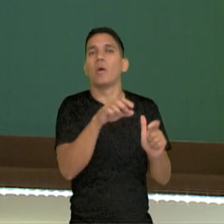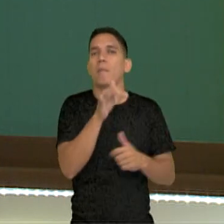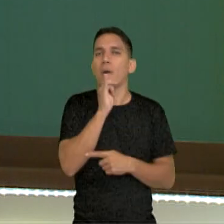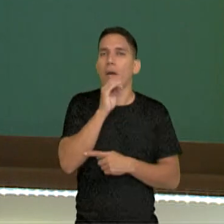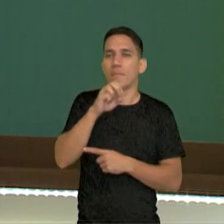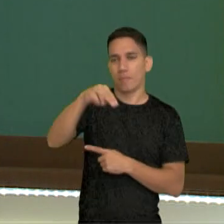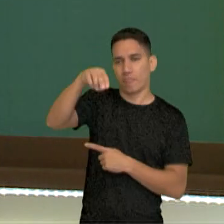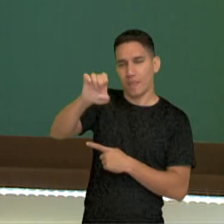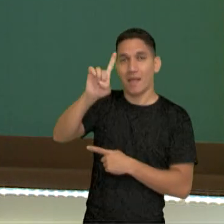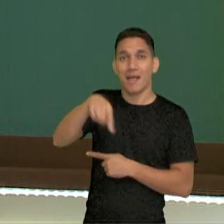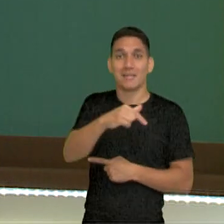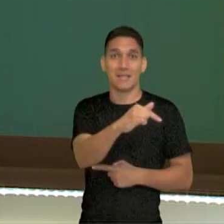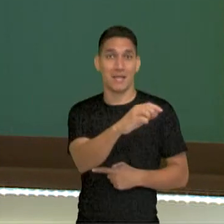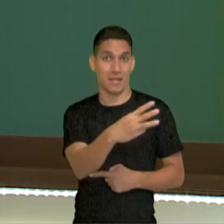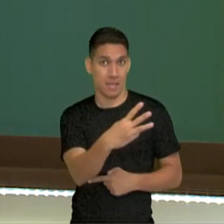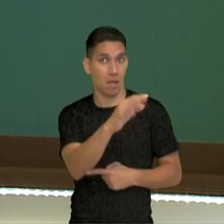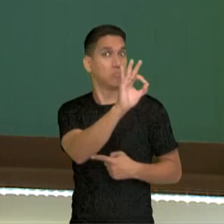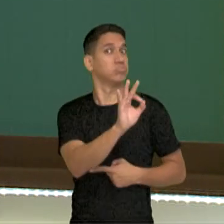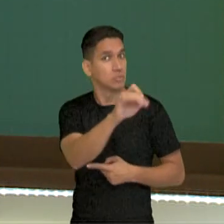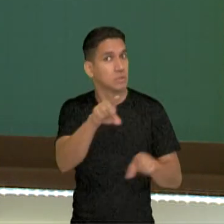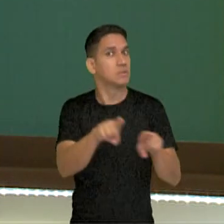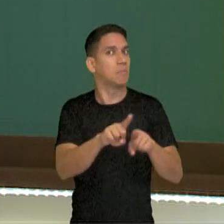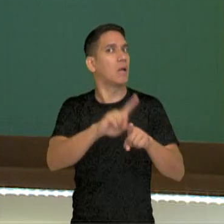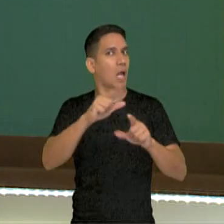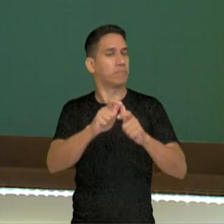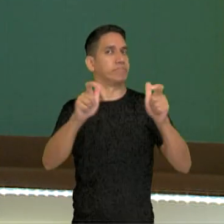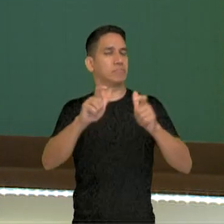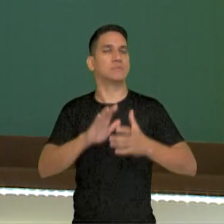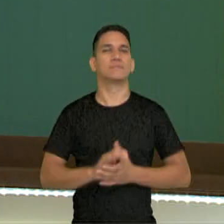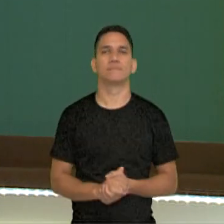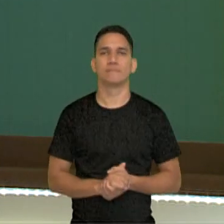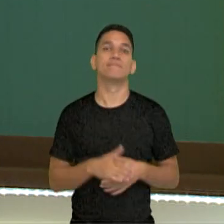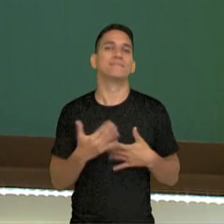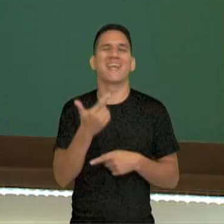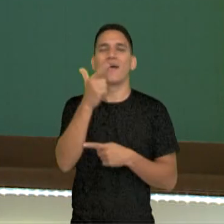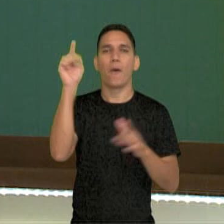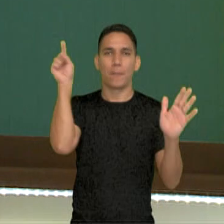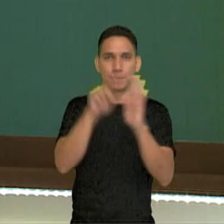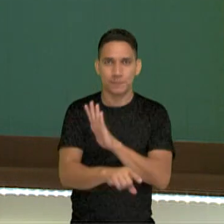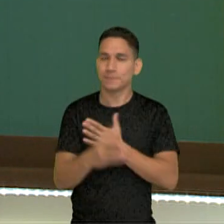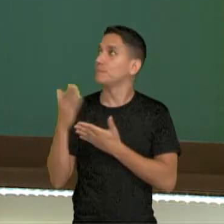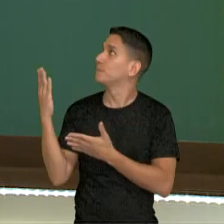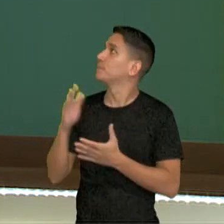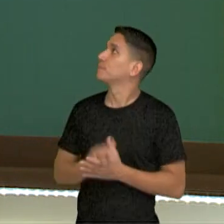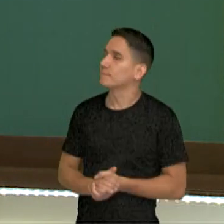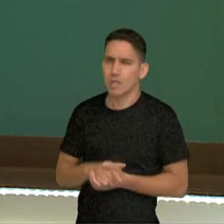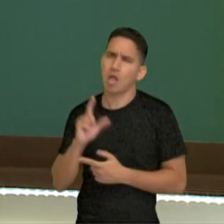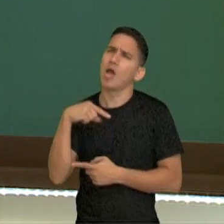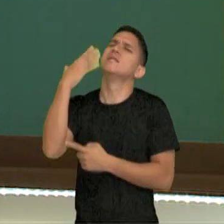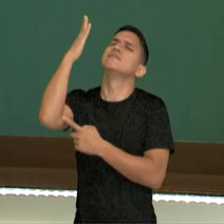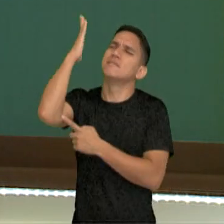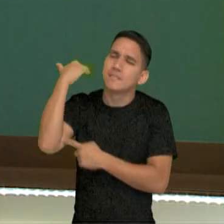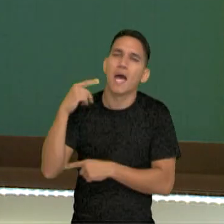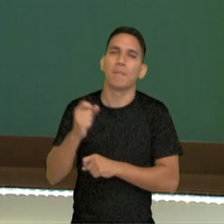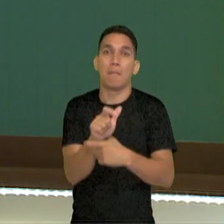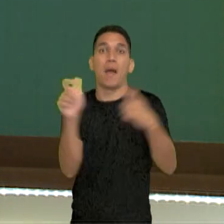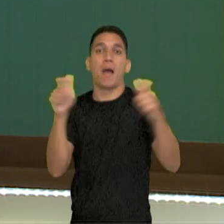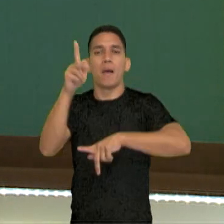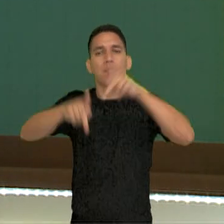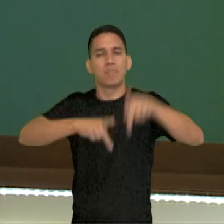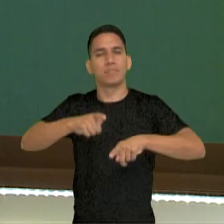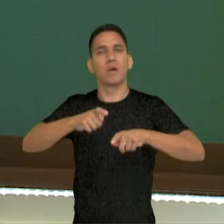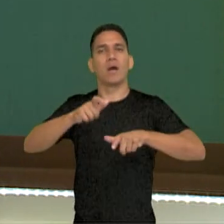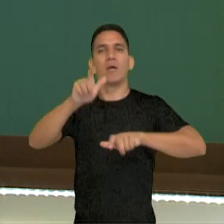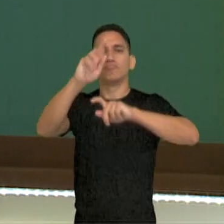Nordeste, 73%, que também é elevado, né? E aí mais uma perguntinha. Sabemos que a maior parte da população brasileira